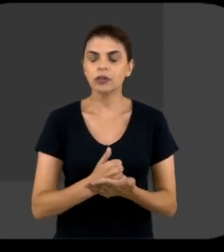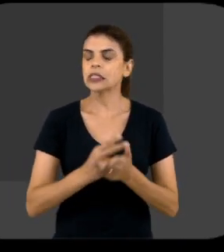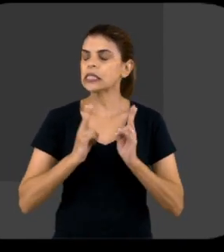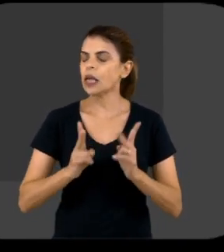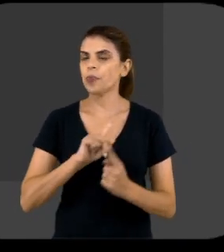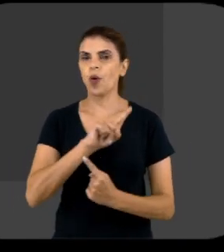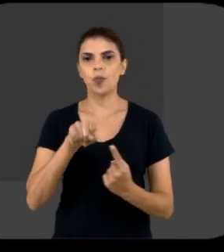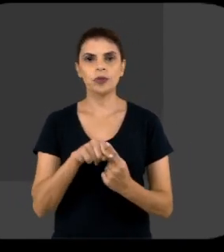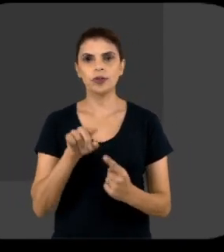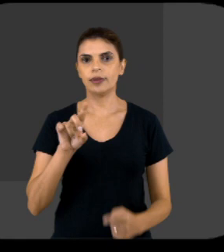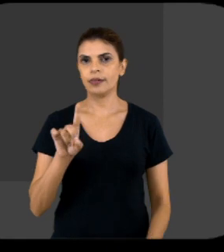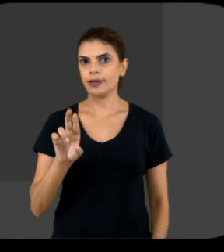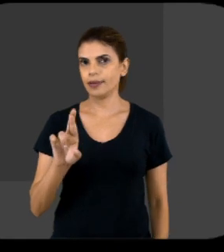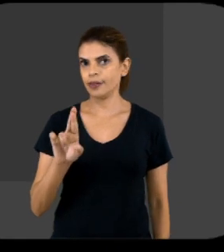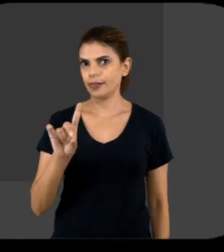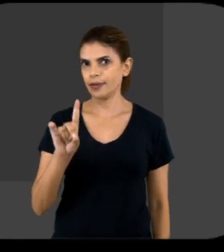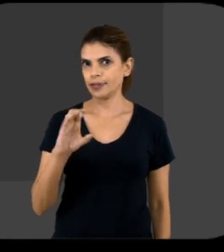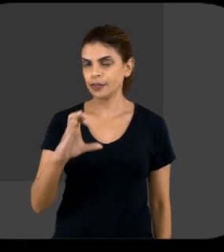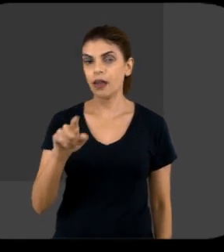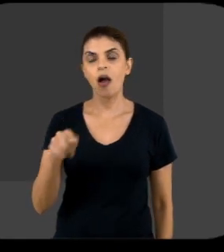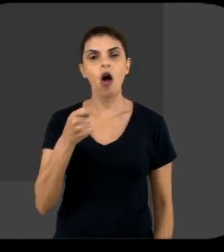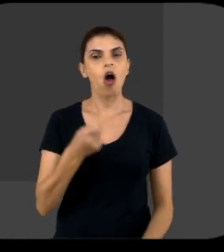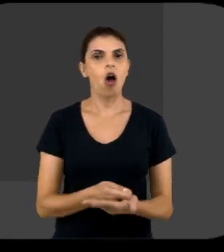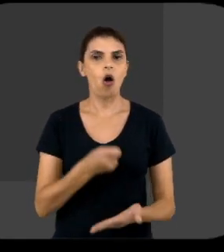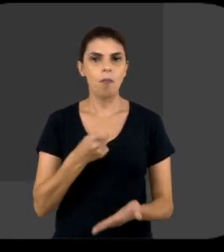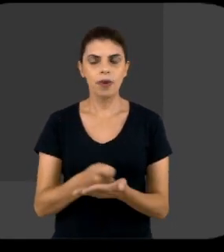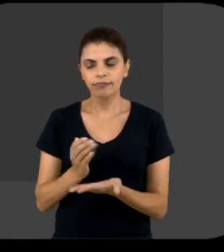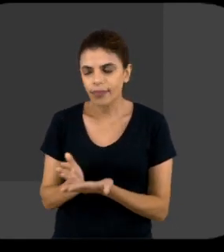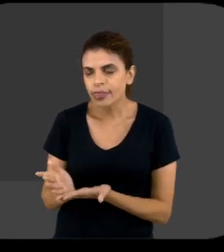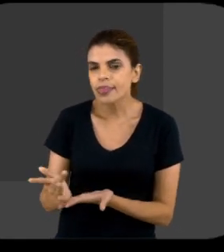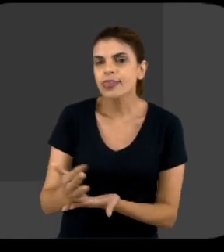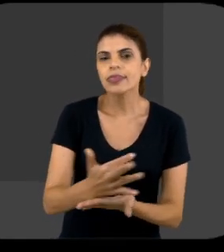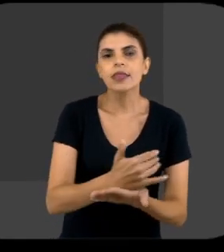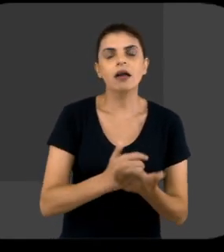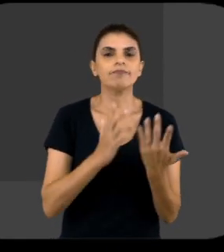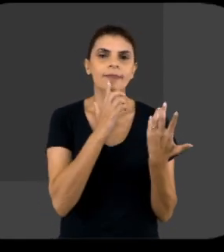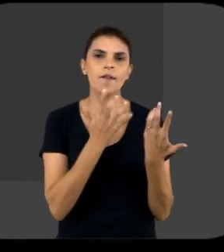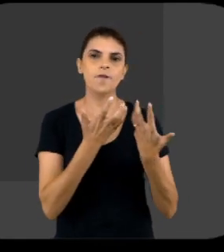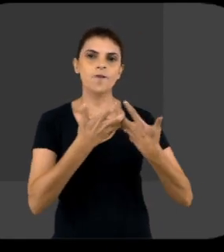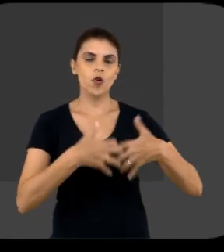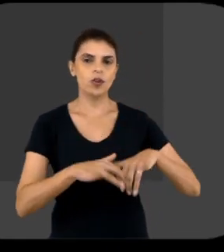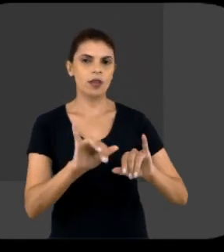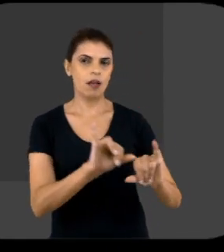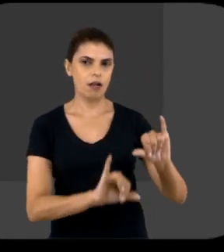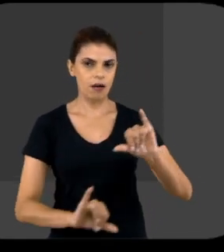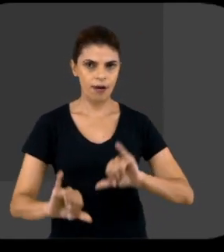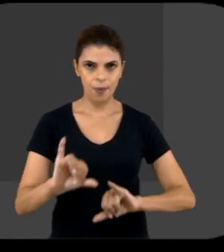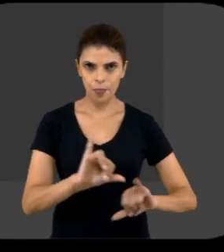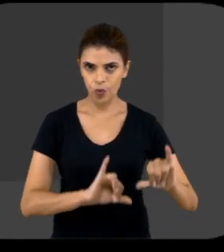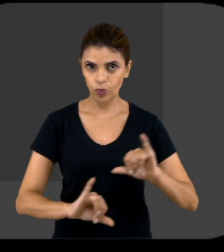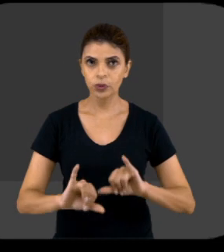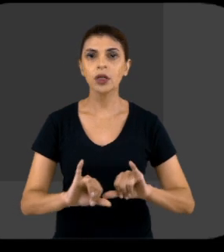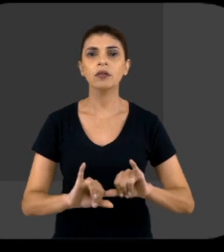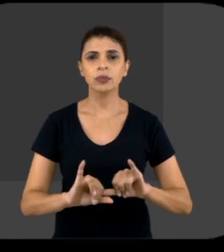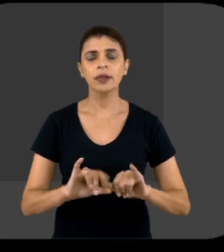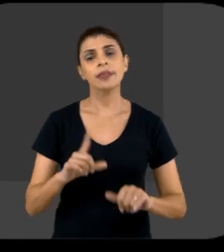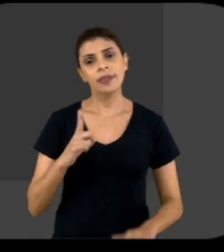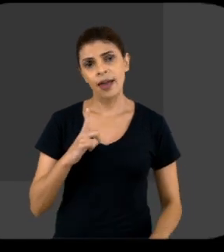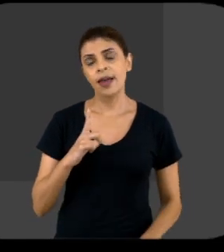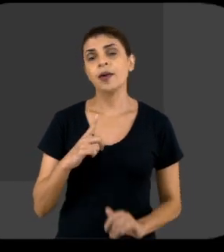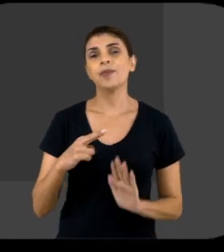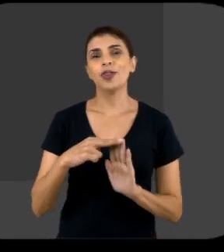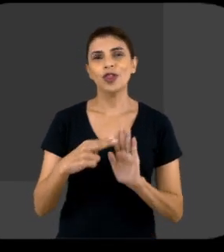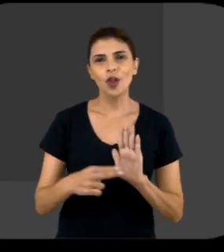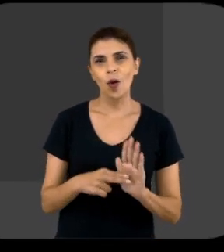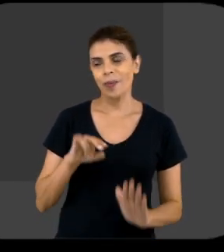o objetivo da RDC, já que ela é obrigatória para o funcionamento do laboratório. E, por fim, a gente tem também,